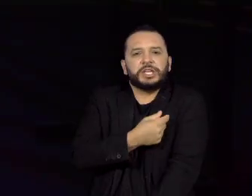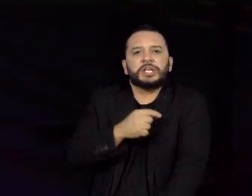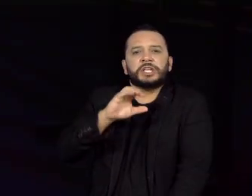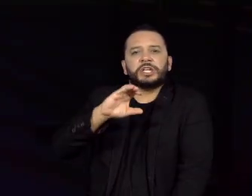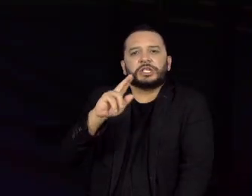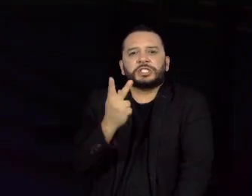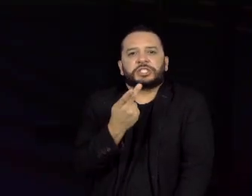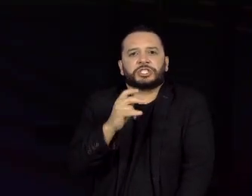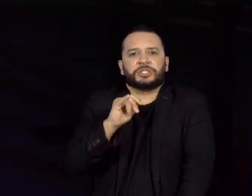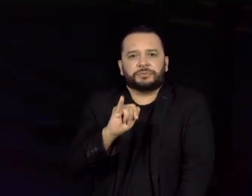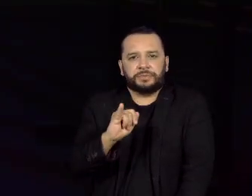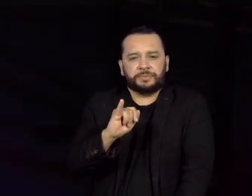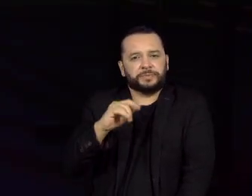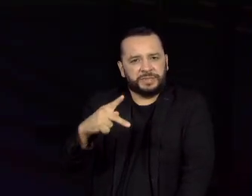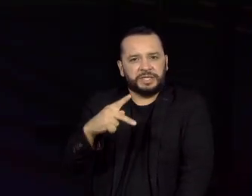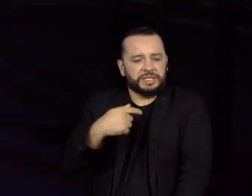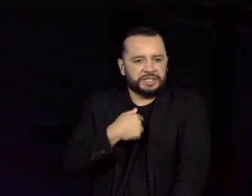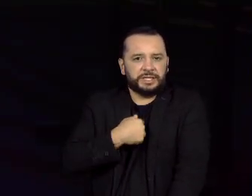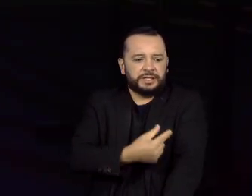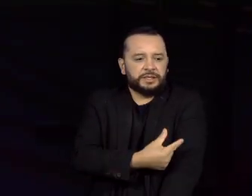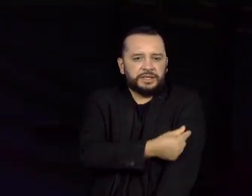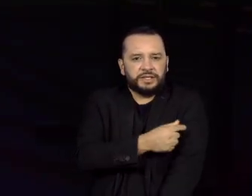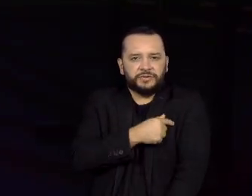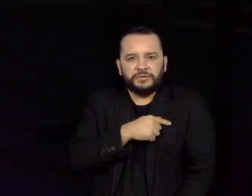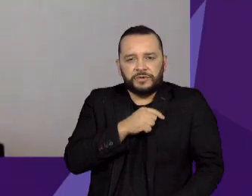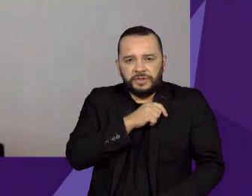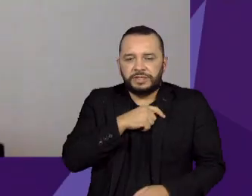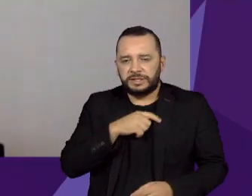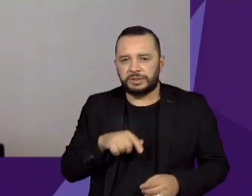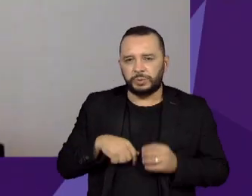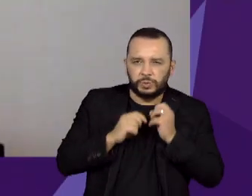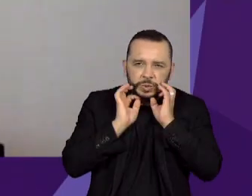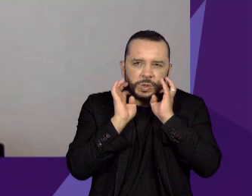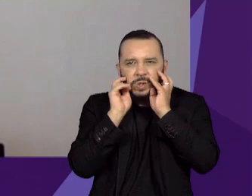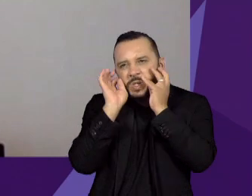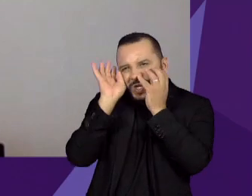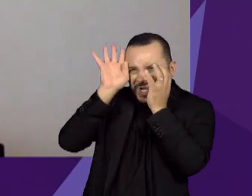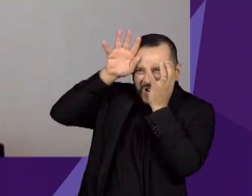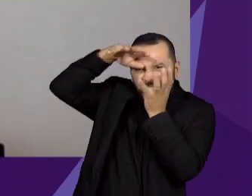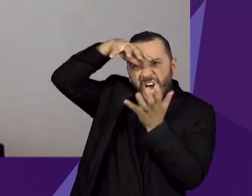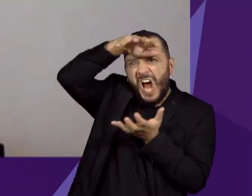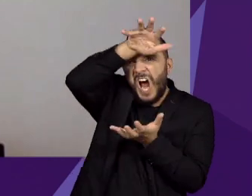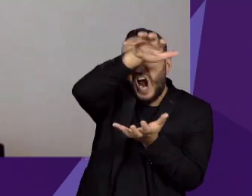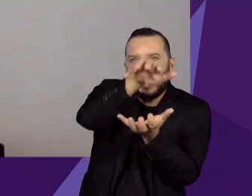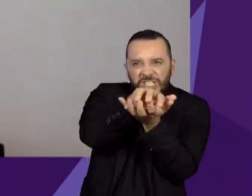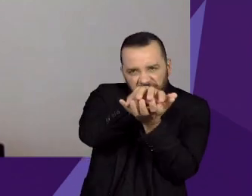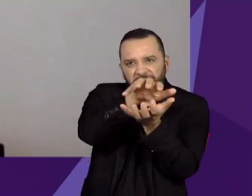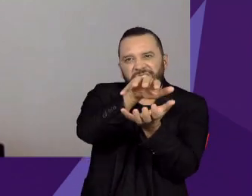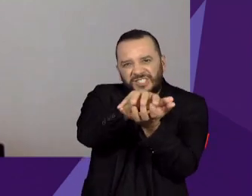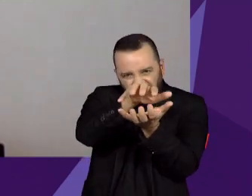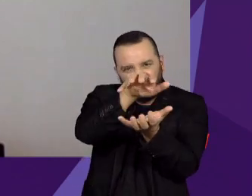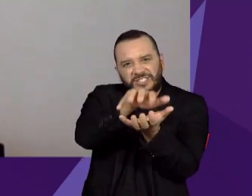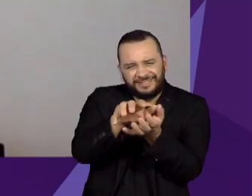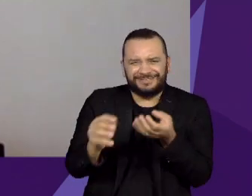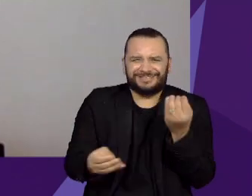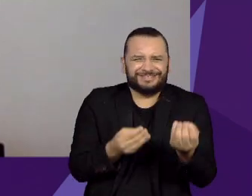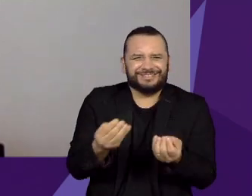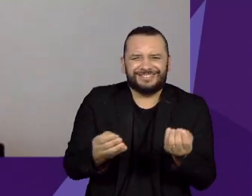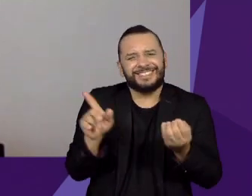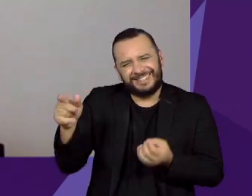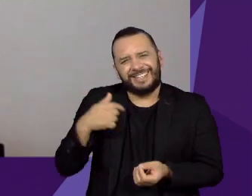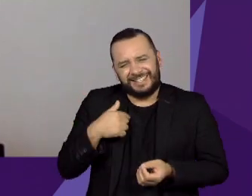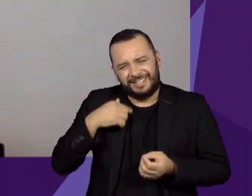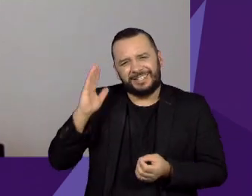com o teu sistema, que você ia virar um jacaré, que não era para mexer com vacina. Eu vi isso várias vezes, ele indo